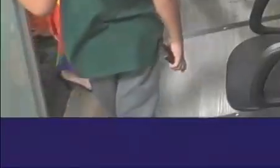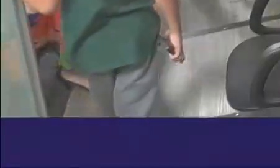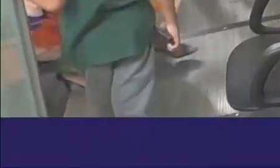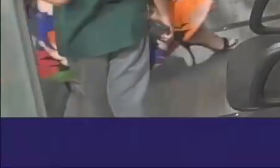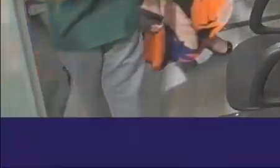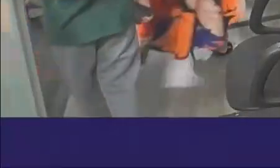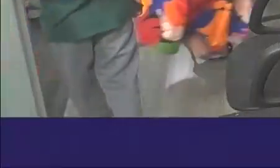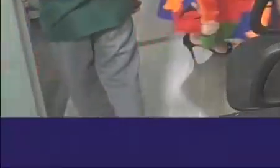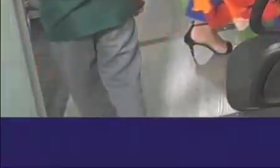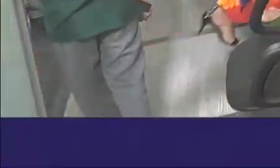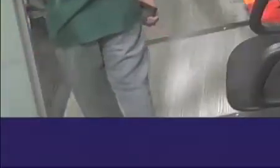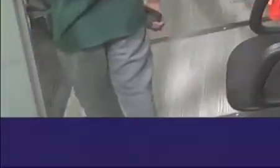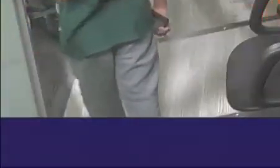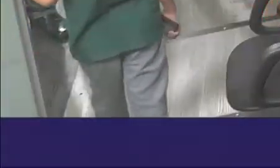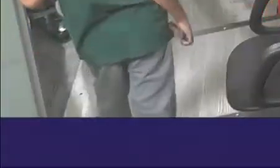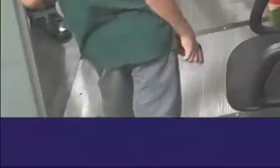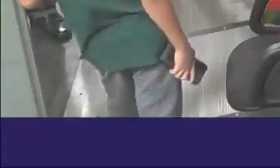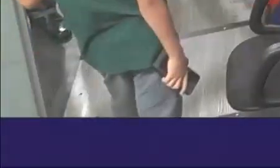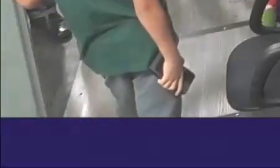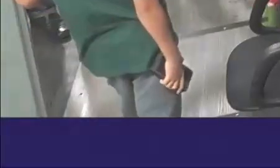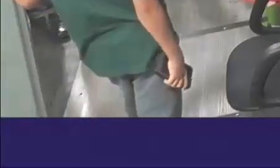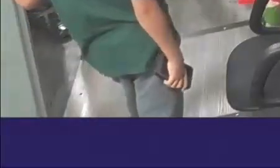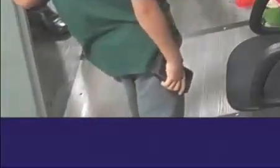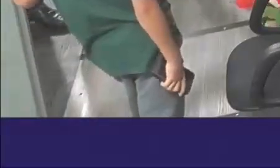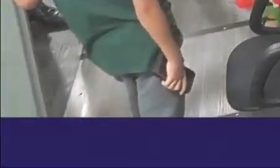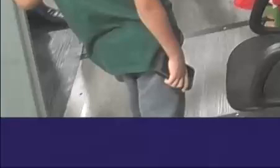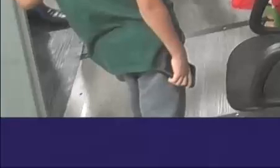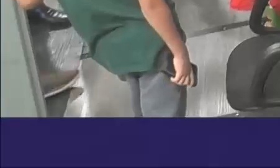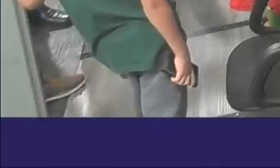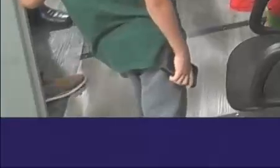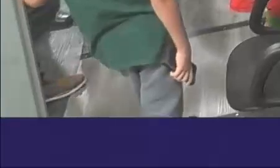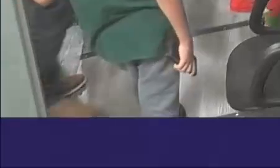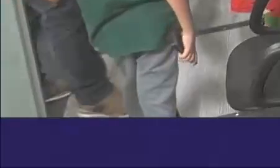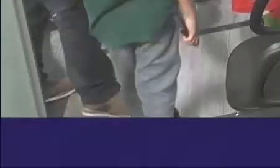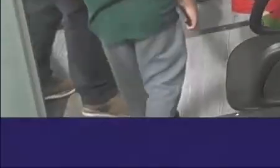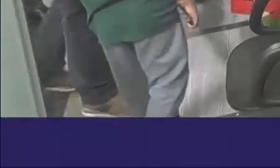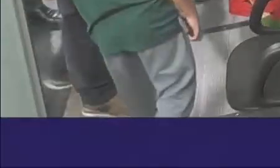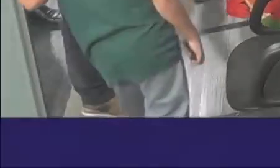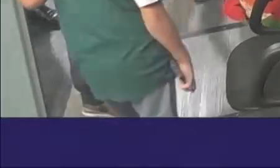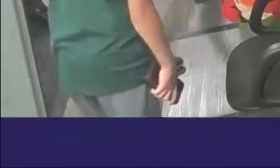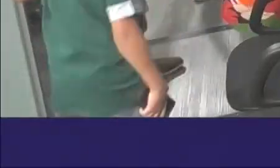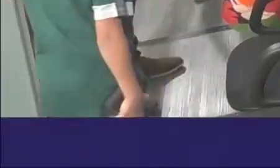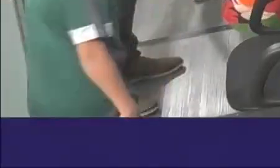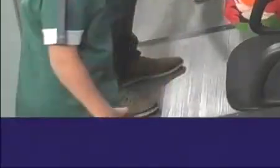me perguntei como voltar, nem por quê.